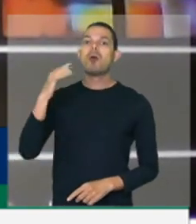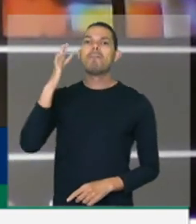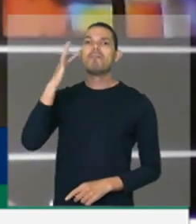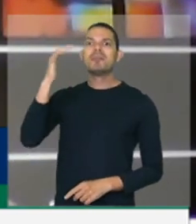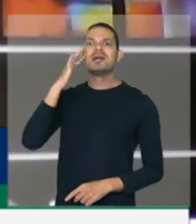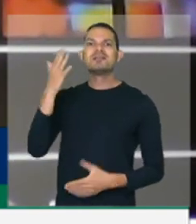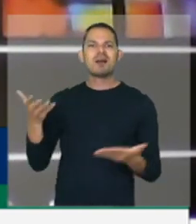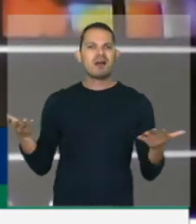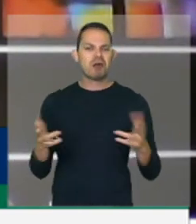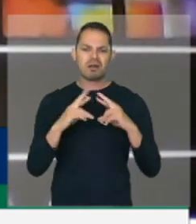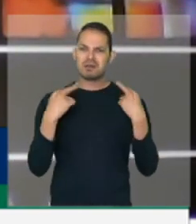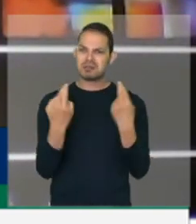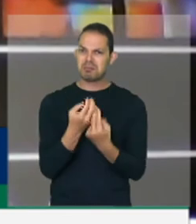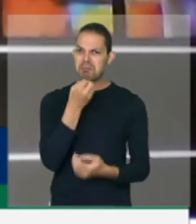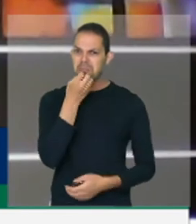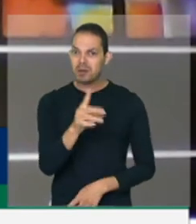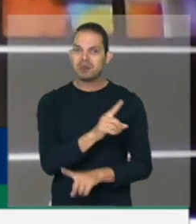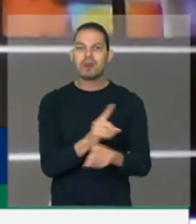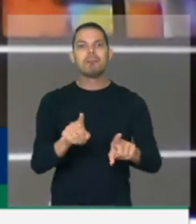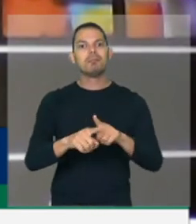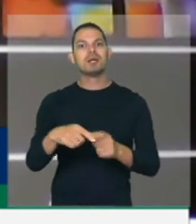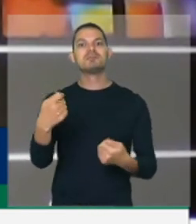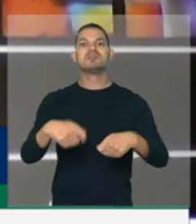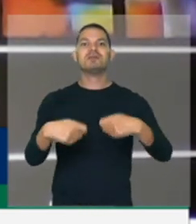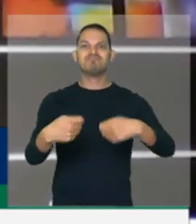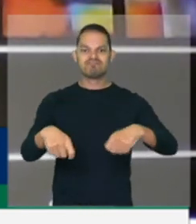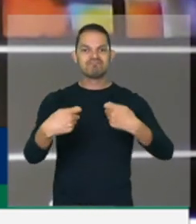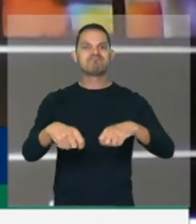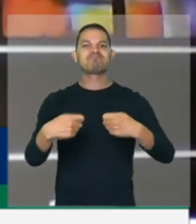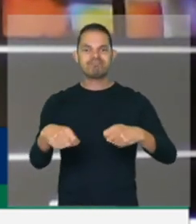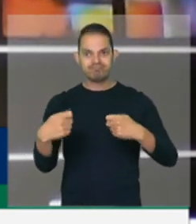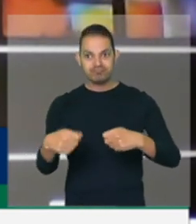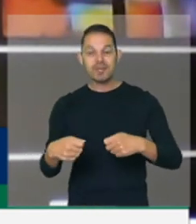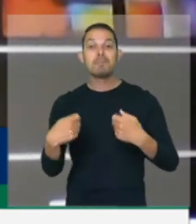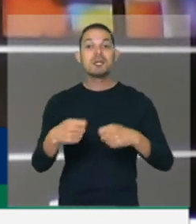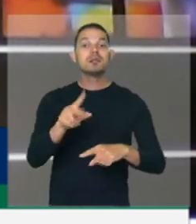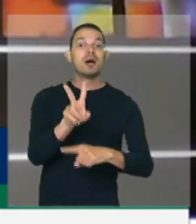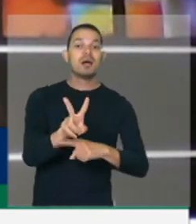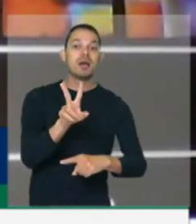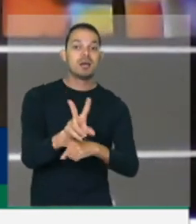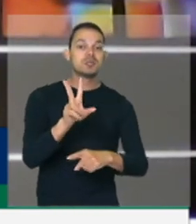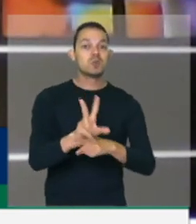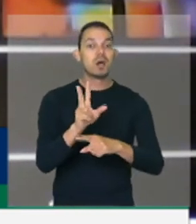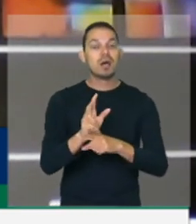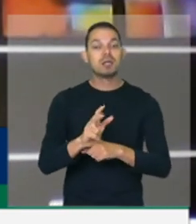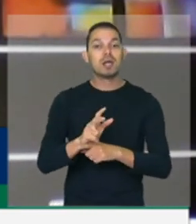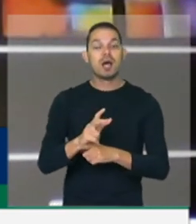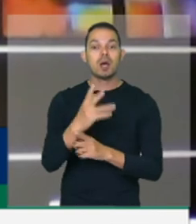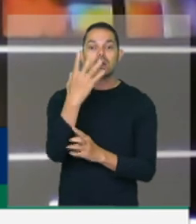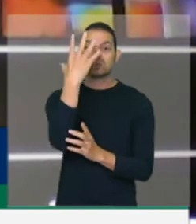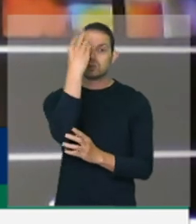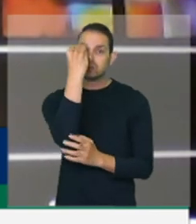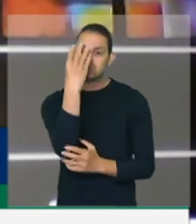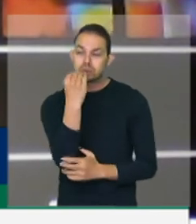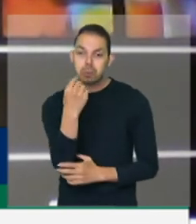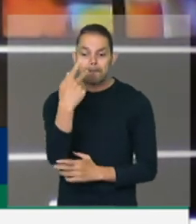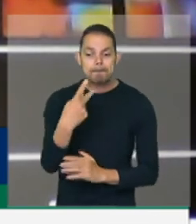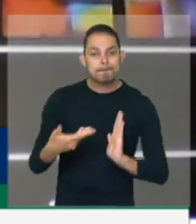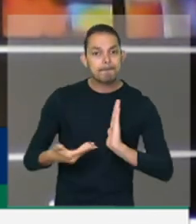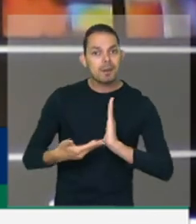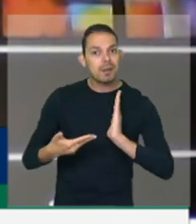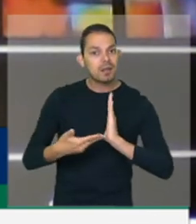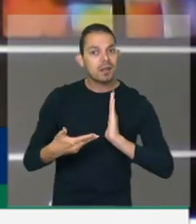é uma boa sessão, mas é necessária. Necessária para resguardar a imagem deste parlamento